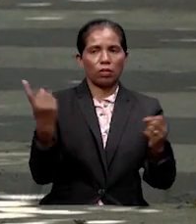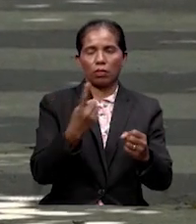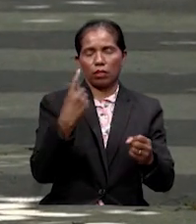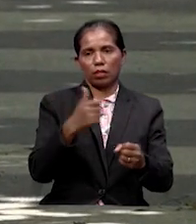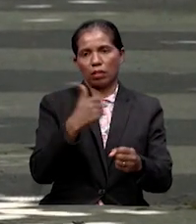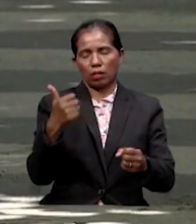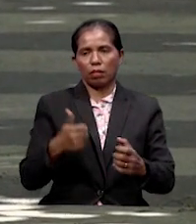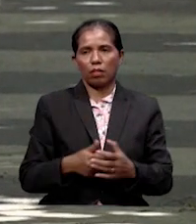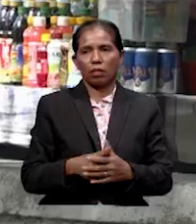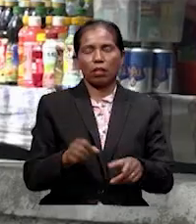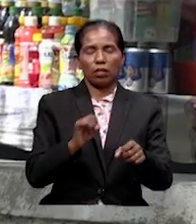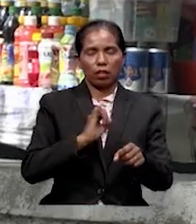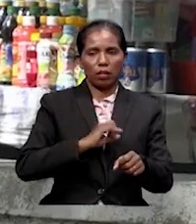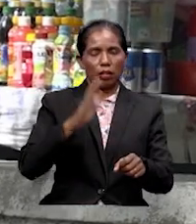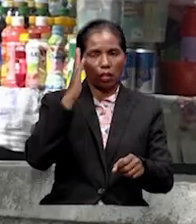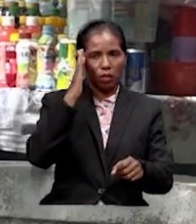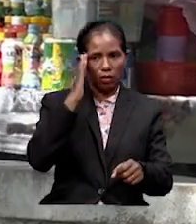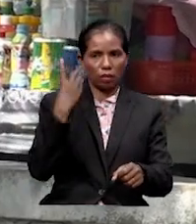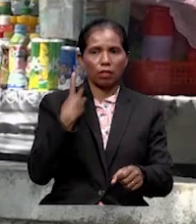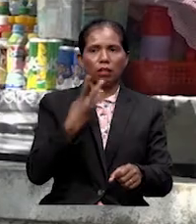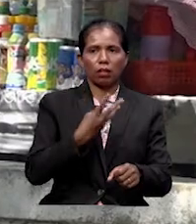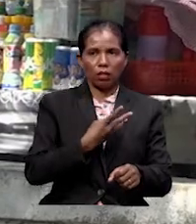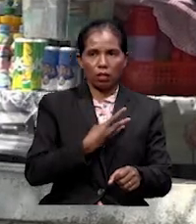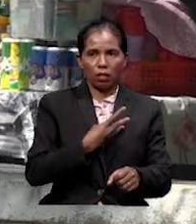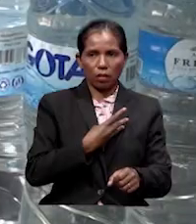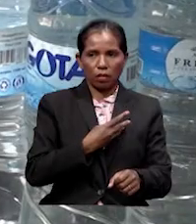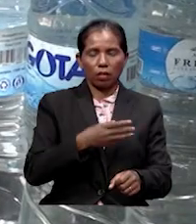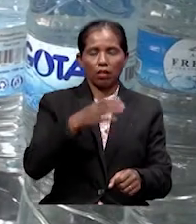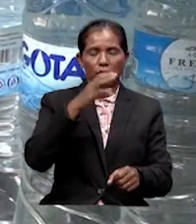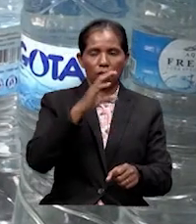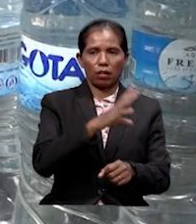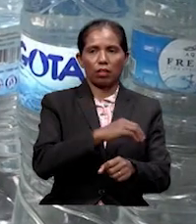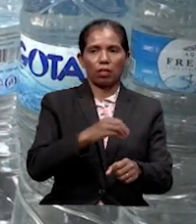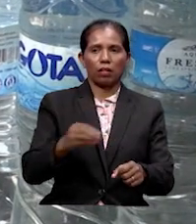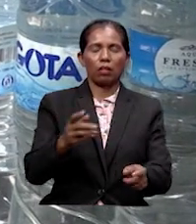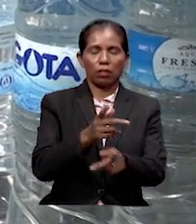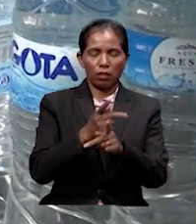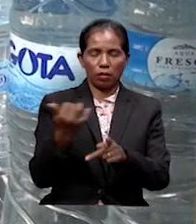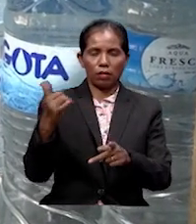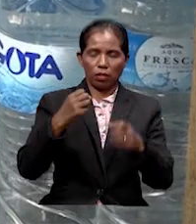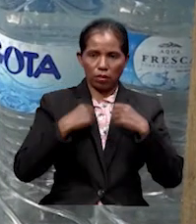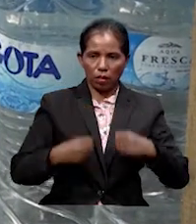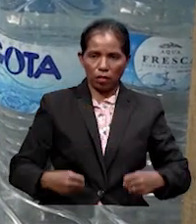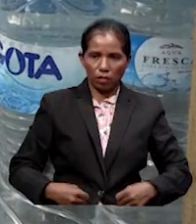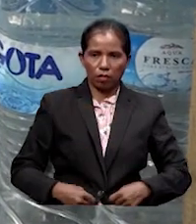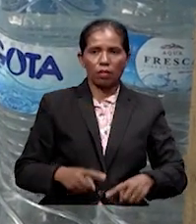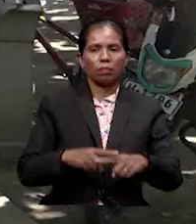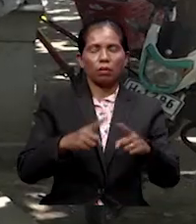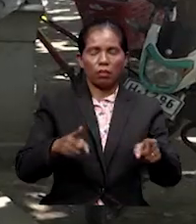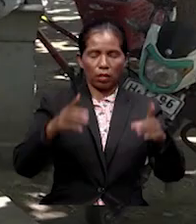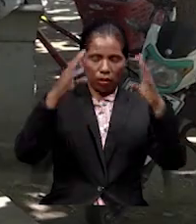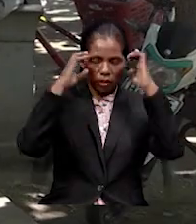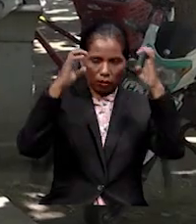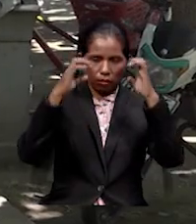mak hanoin kata konsumidor sira ni ne konsumo ten saudável protege sira ne saudi mai be edukasaun parte